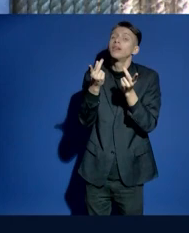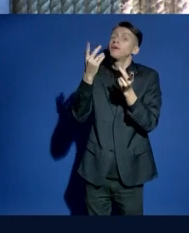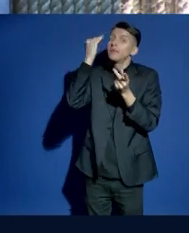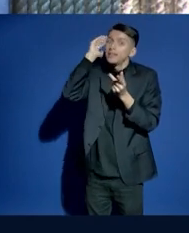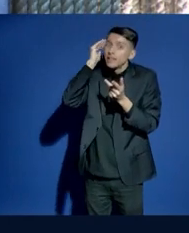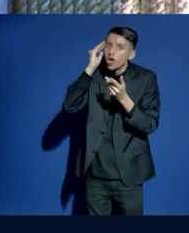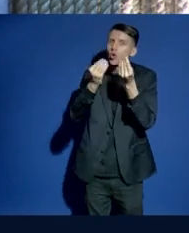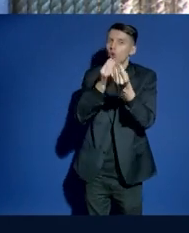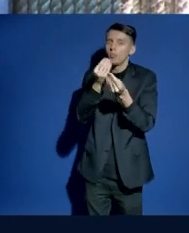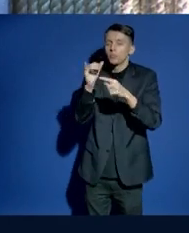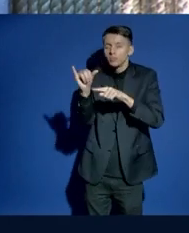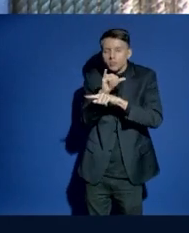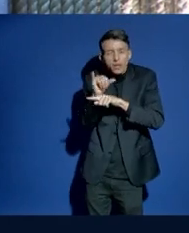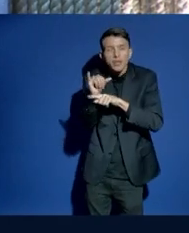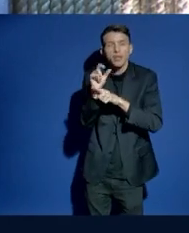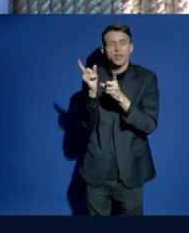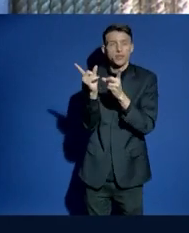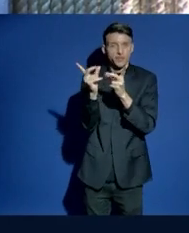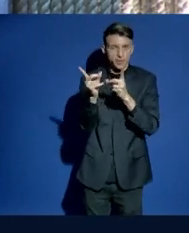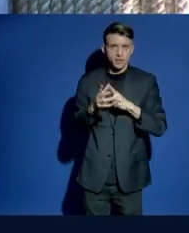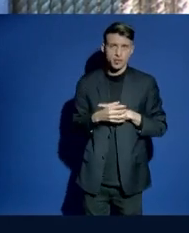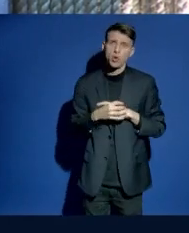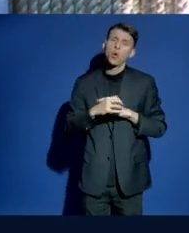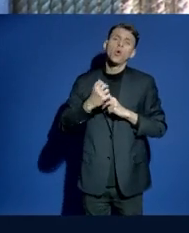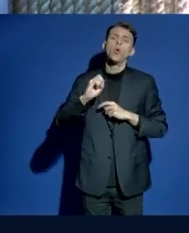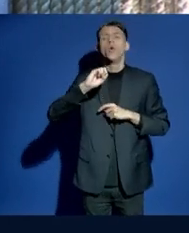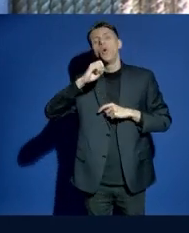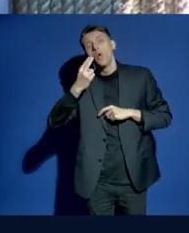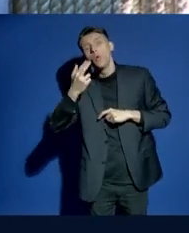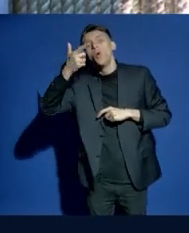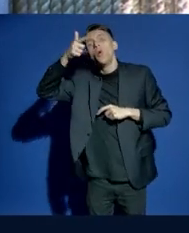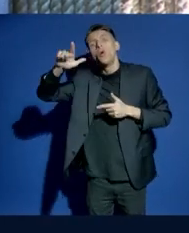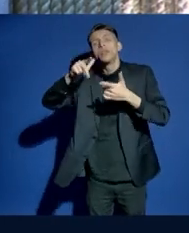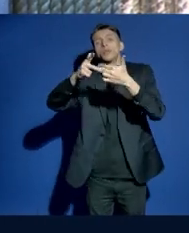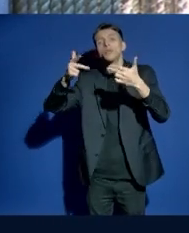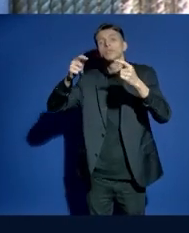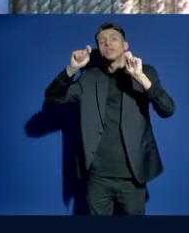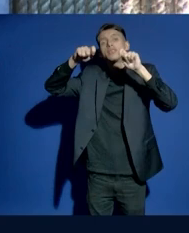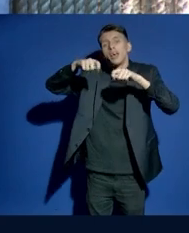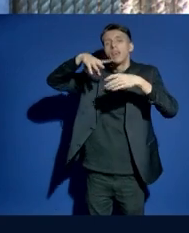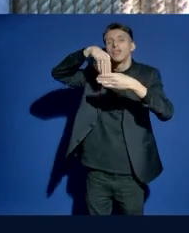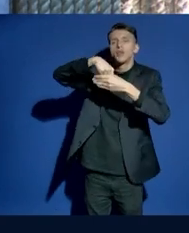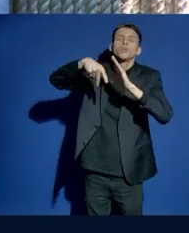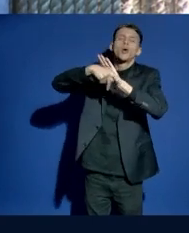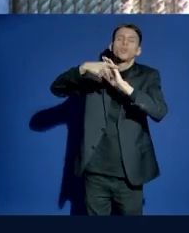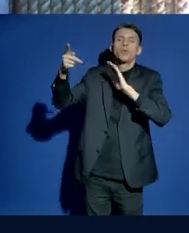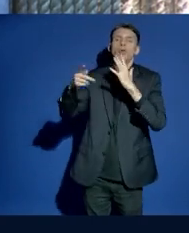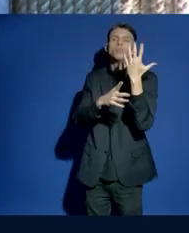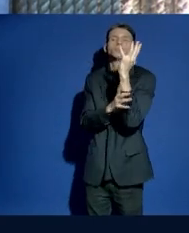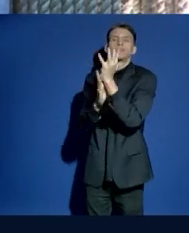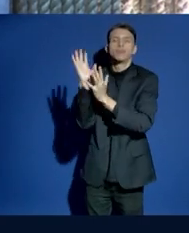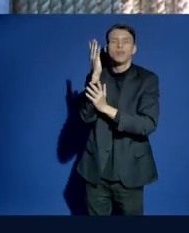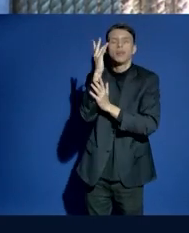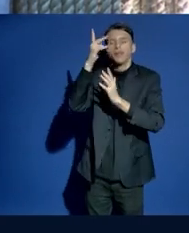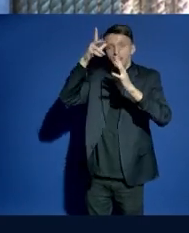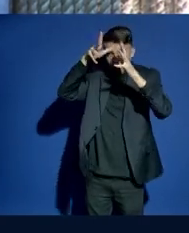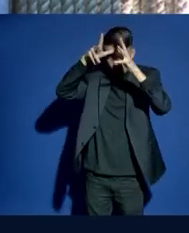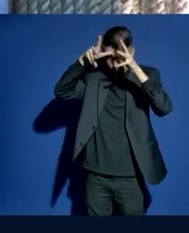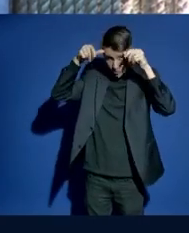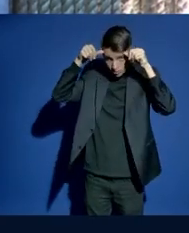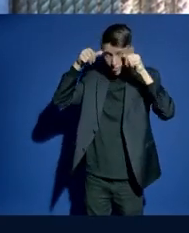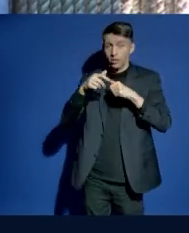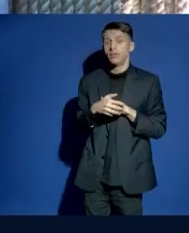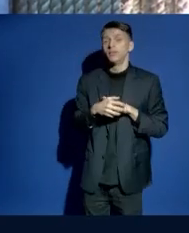própria dinâmica do setor ou também outras linhas que existem através do Banco da Amazônia de FCA um repasse do Banco do Brasil